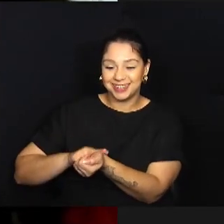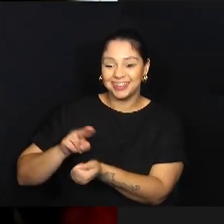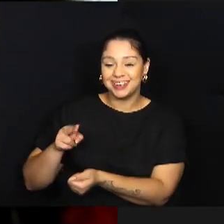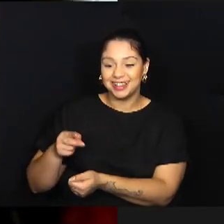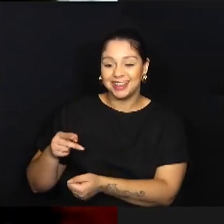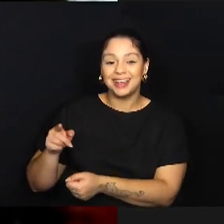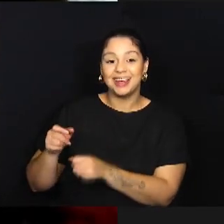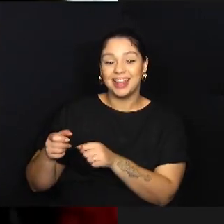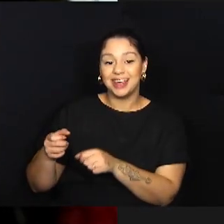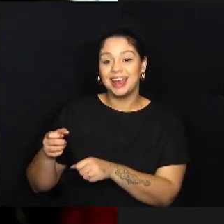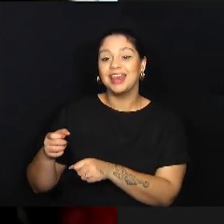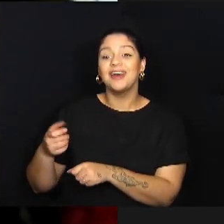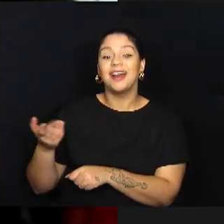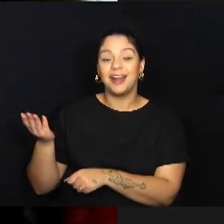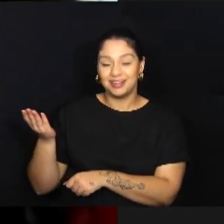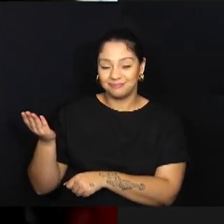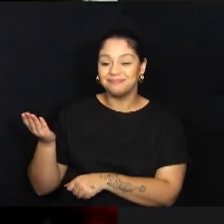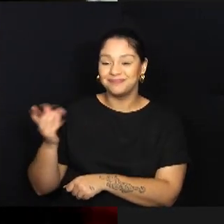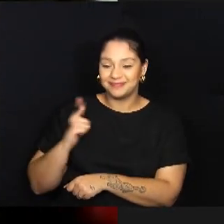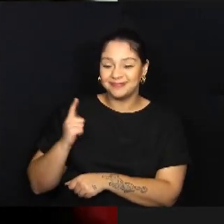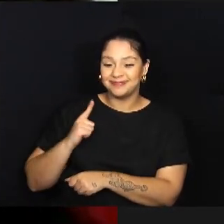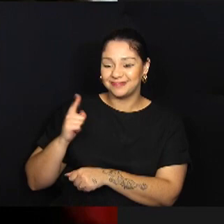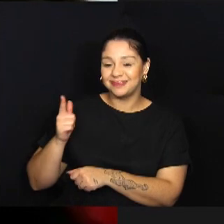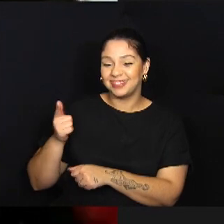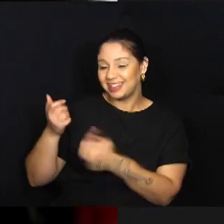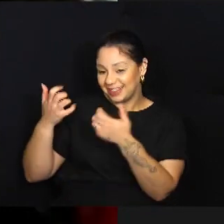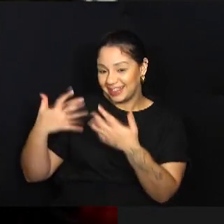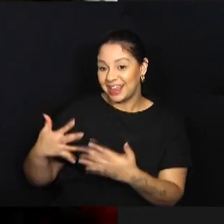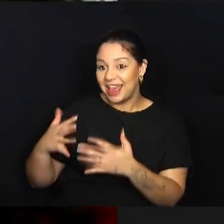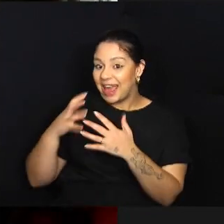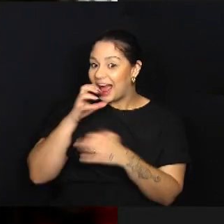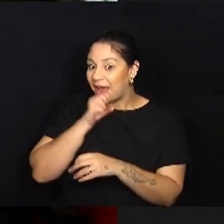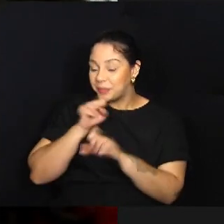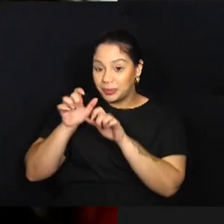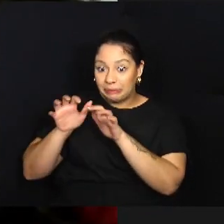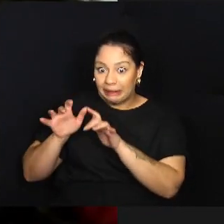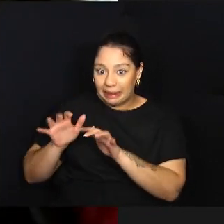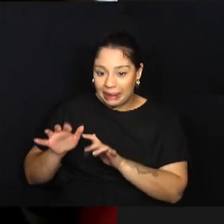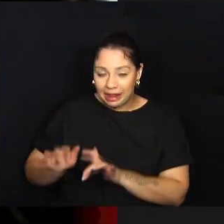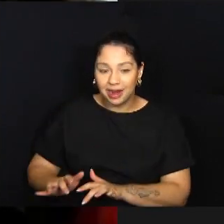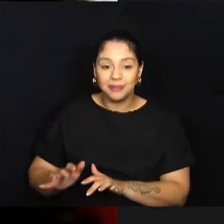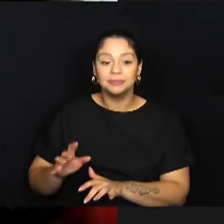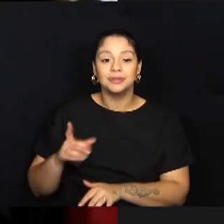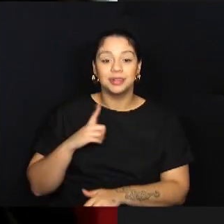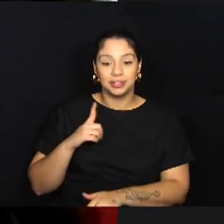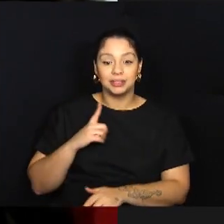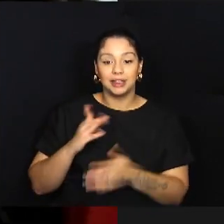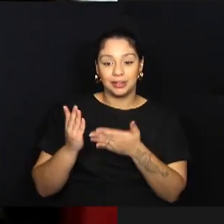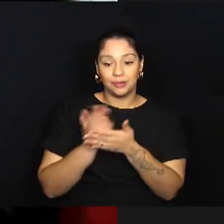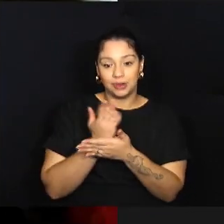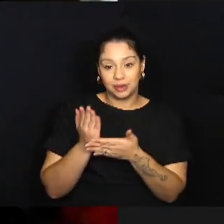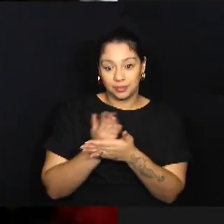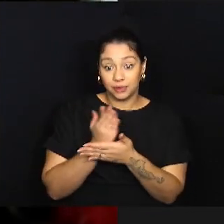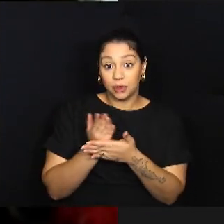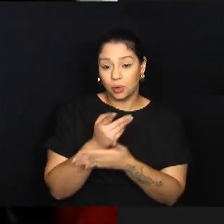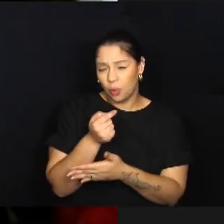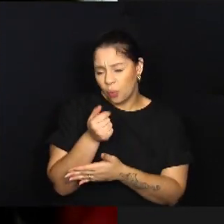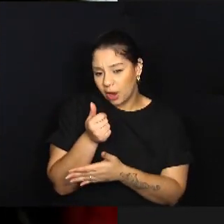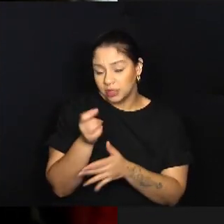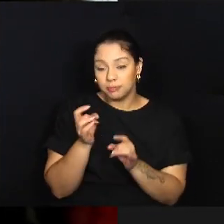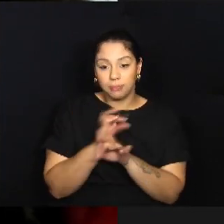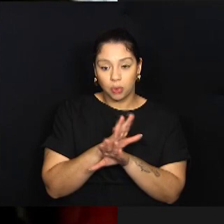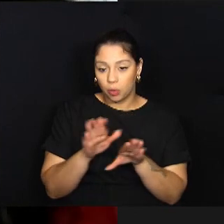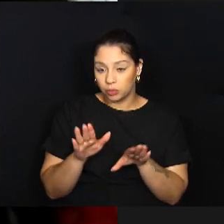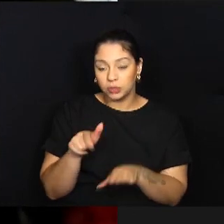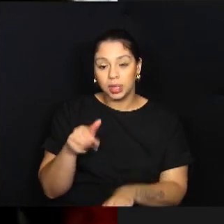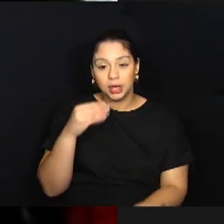muito mais ágil do que eu. Mas isso acho que dá certo. A gente tem um livro também, né, quase finalizado, sobre a